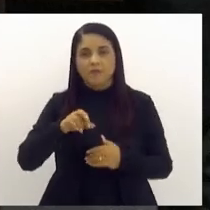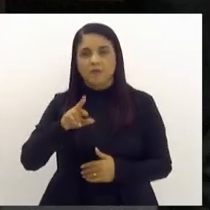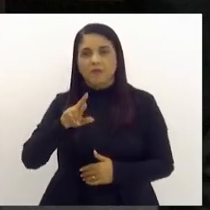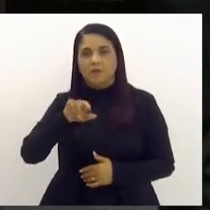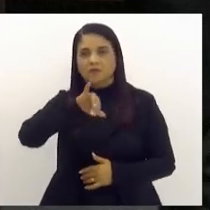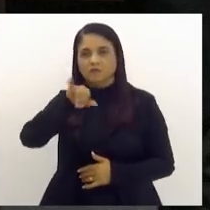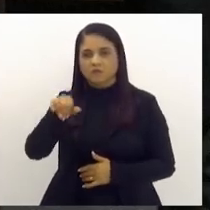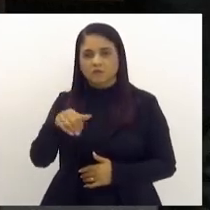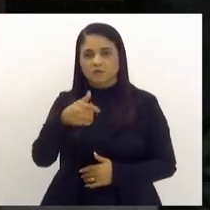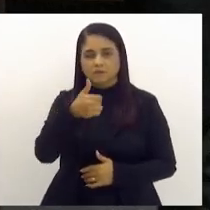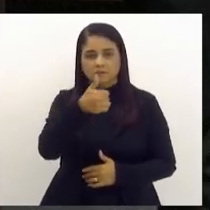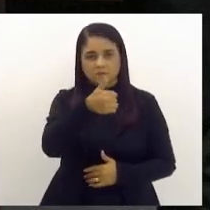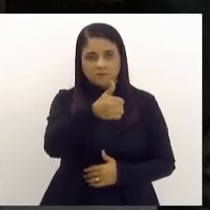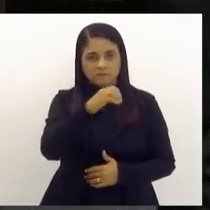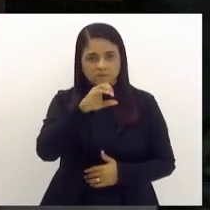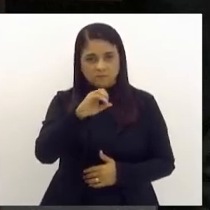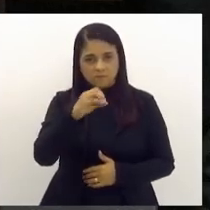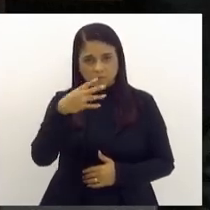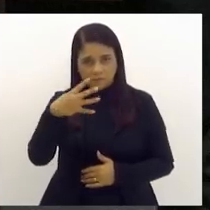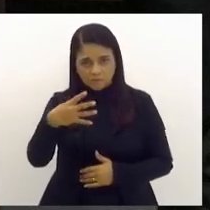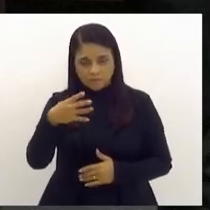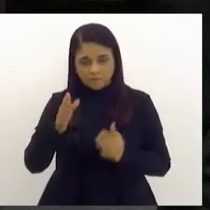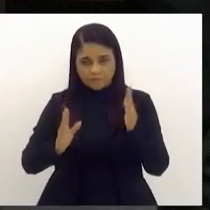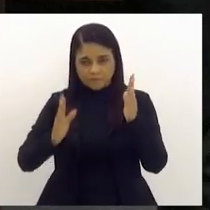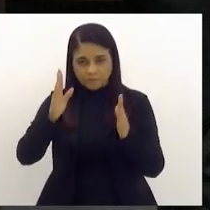RJ-104 do trecho